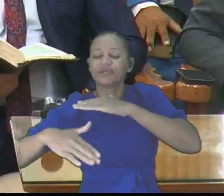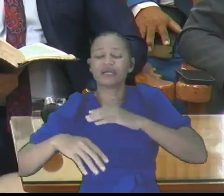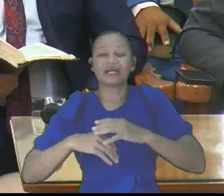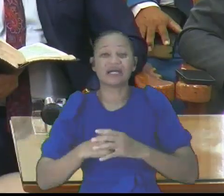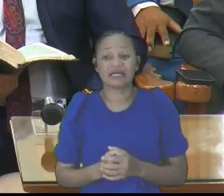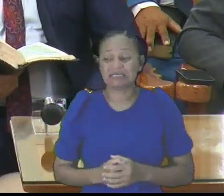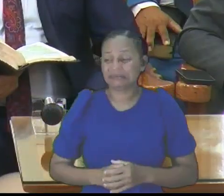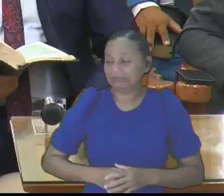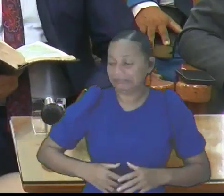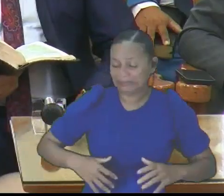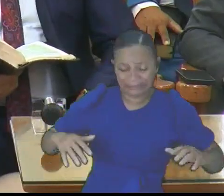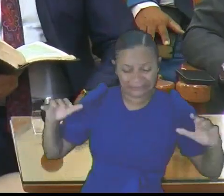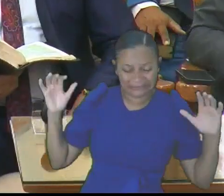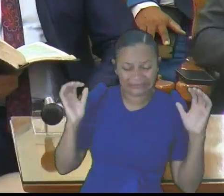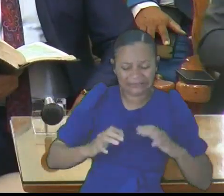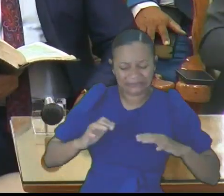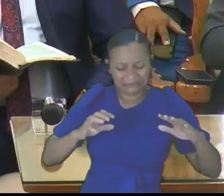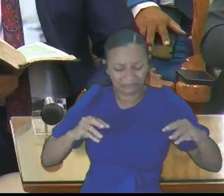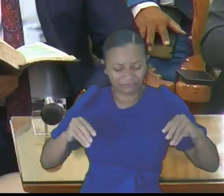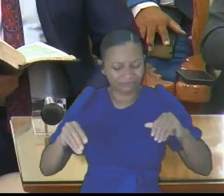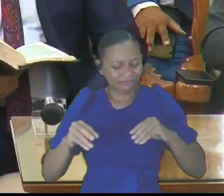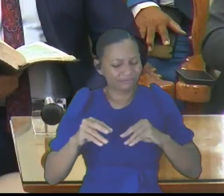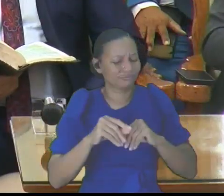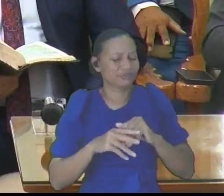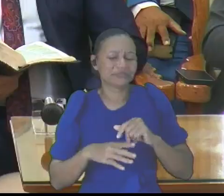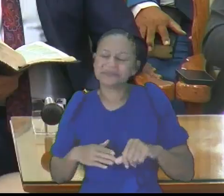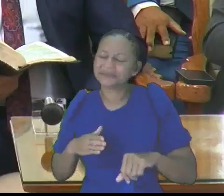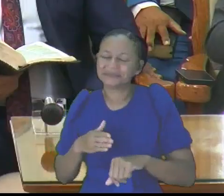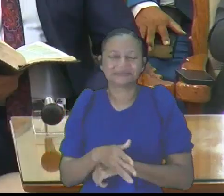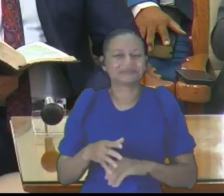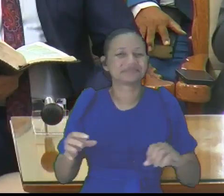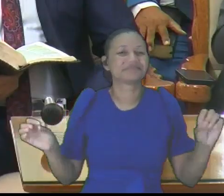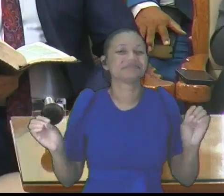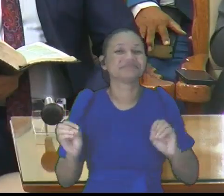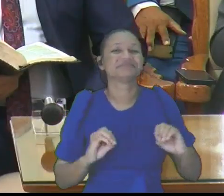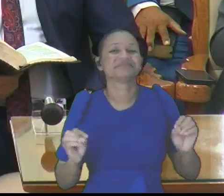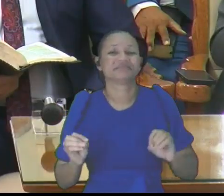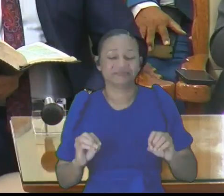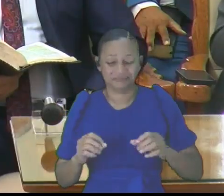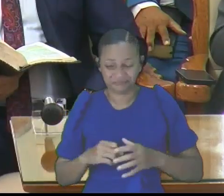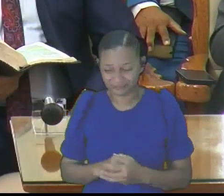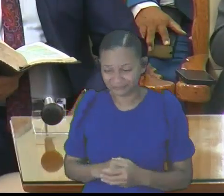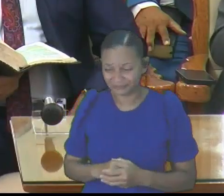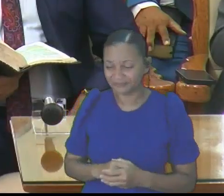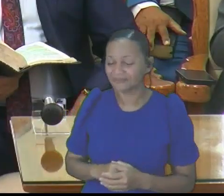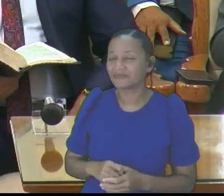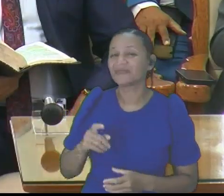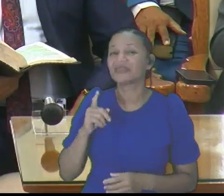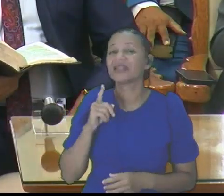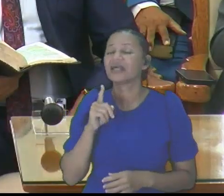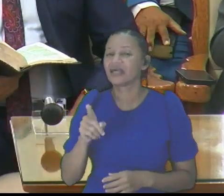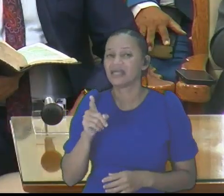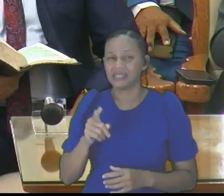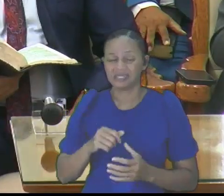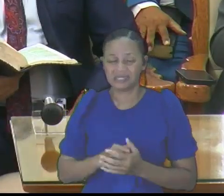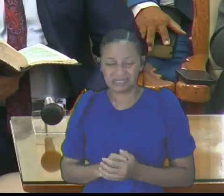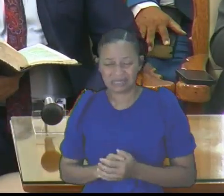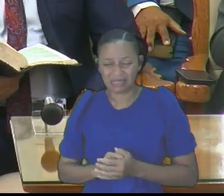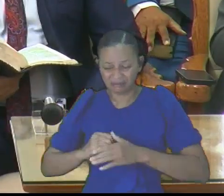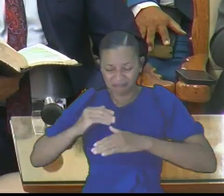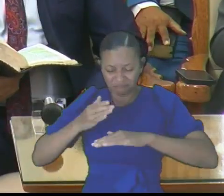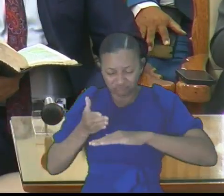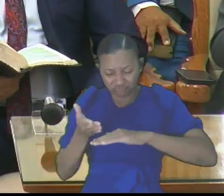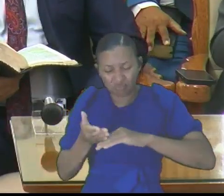uma tempestade de areia, não entraria. Aquela capa feia de pele de golfinho,